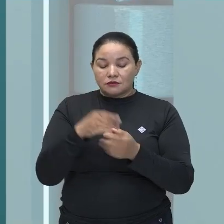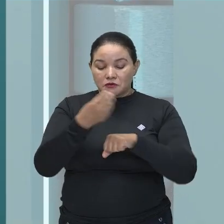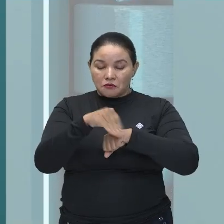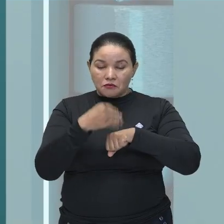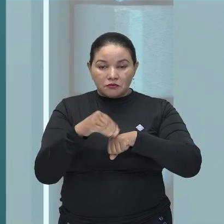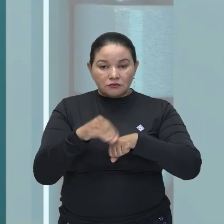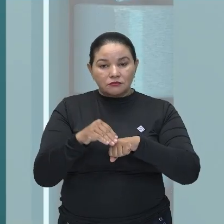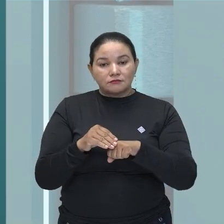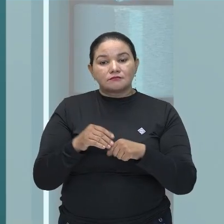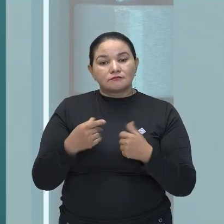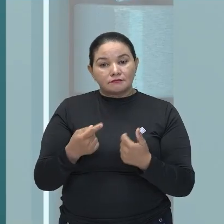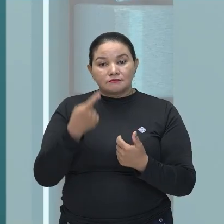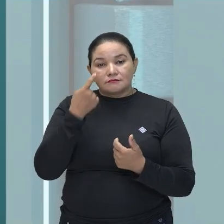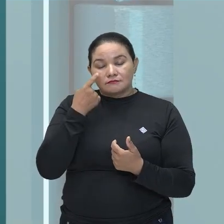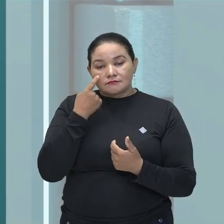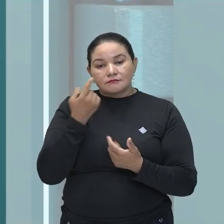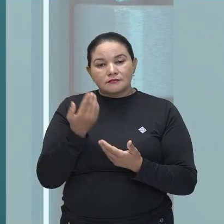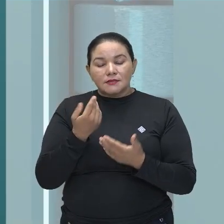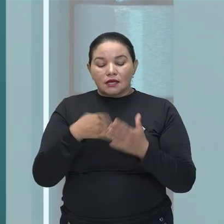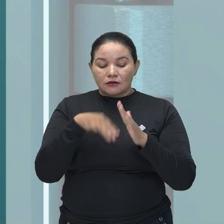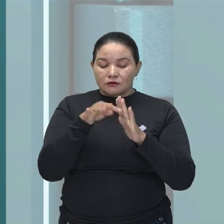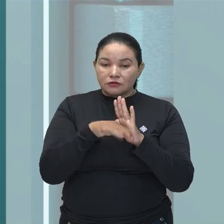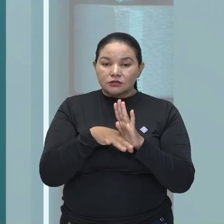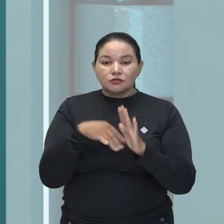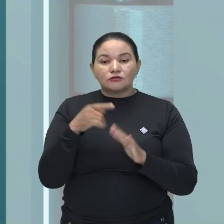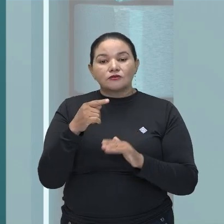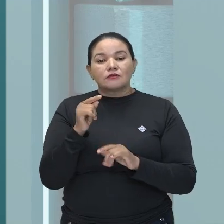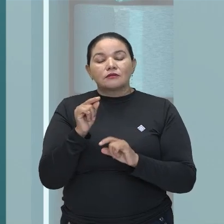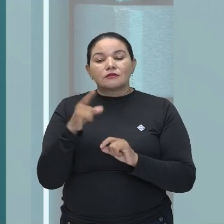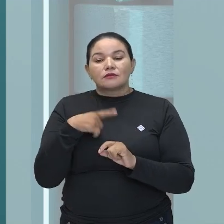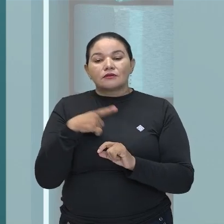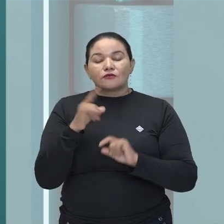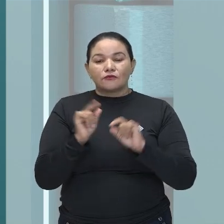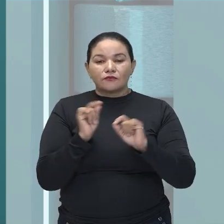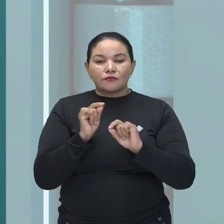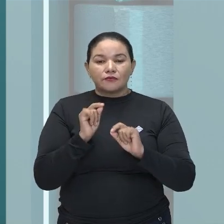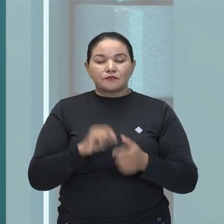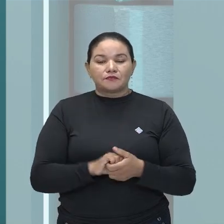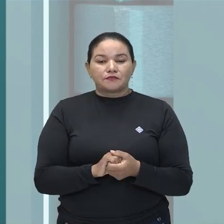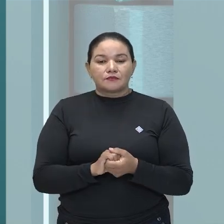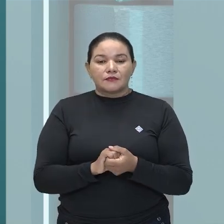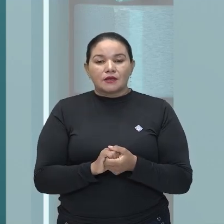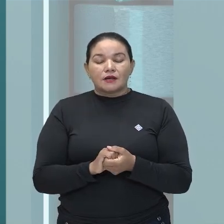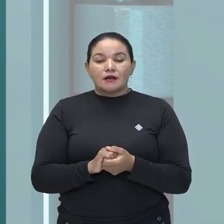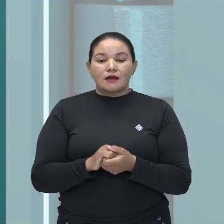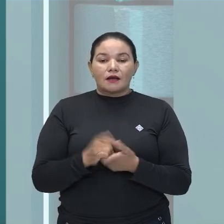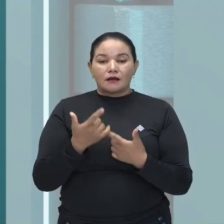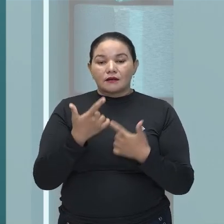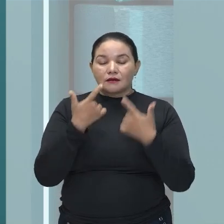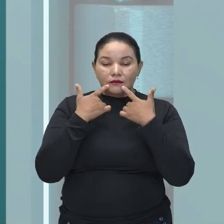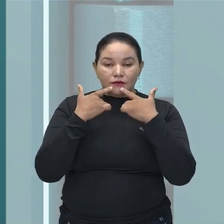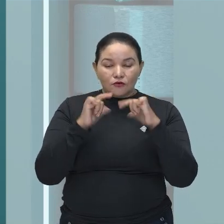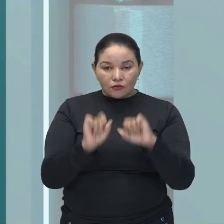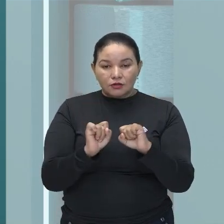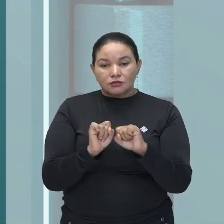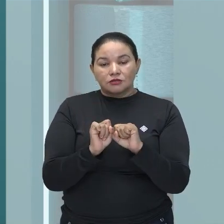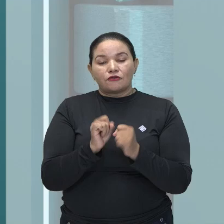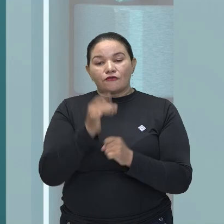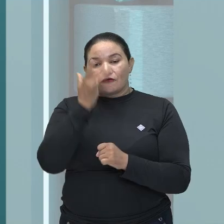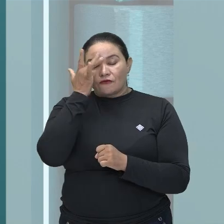Muito bem, notaram aí o texto, que ele traz um texto de uma linguagem fácil, uma linguagem